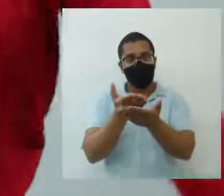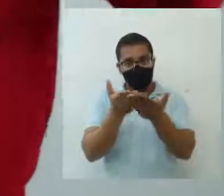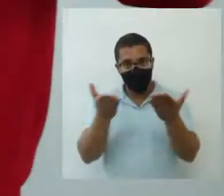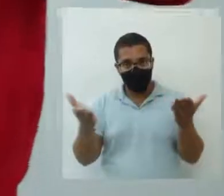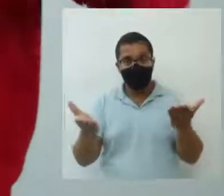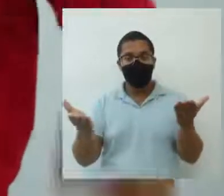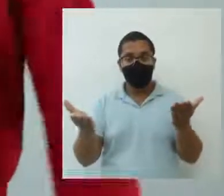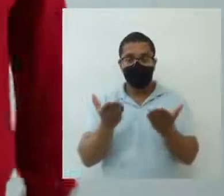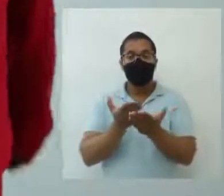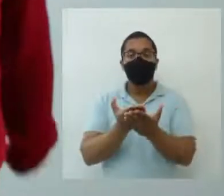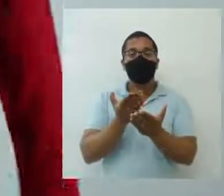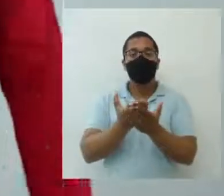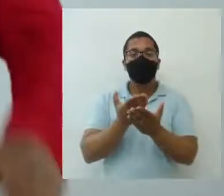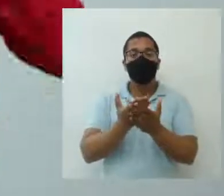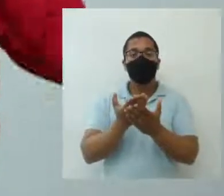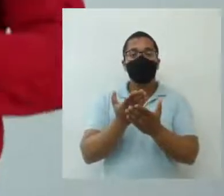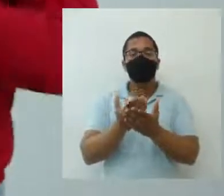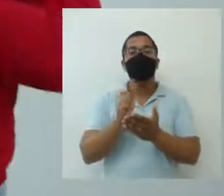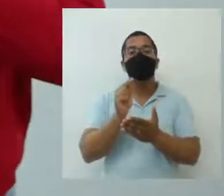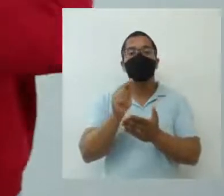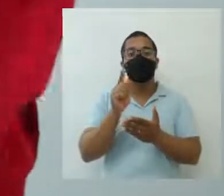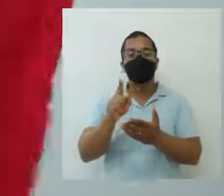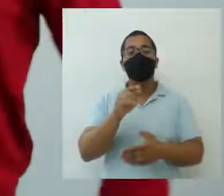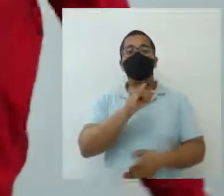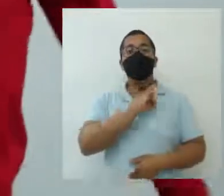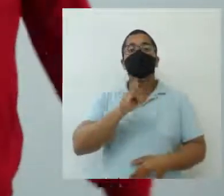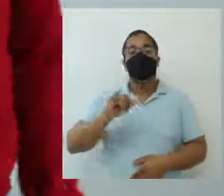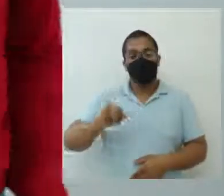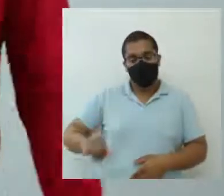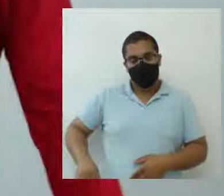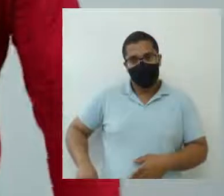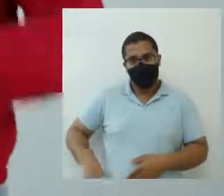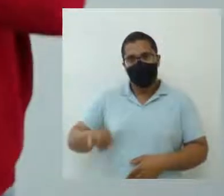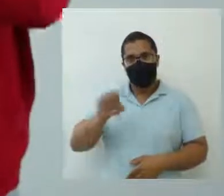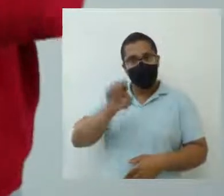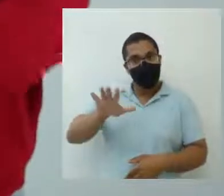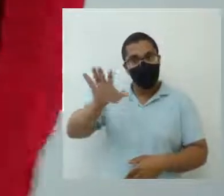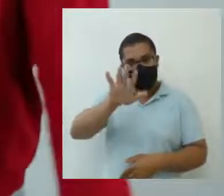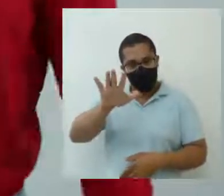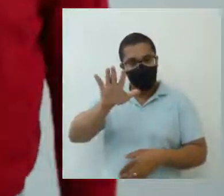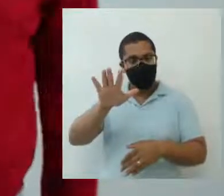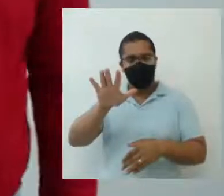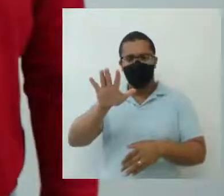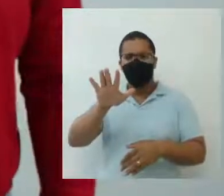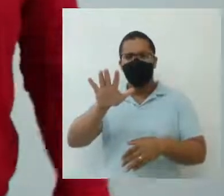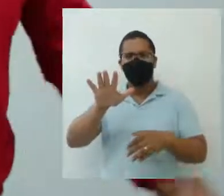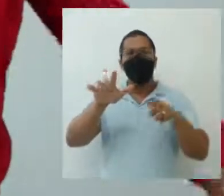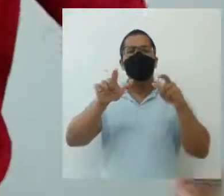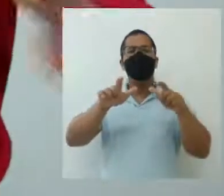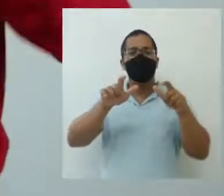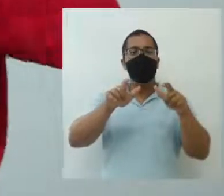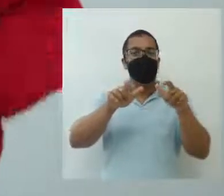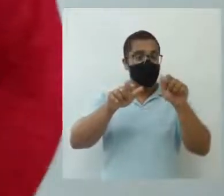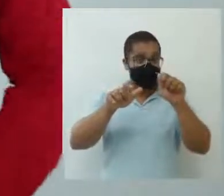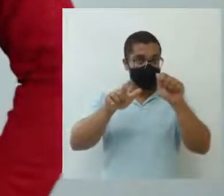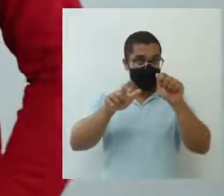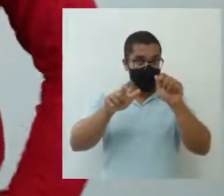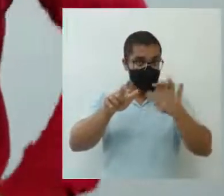a estudar o imperialismo europeu na Ásia e na África do século